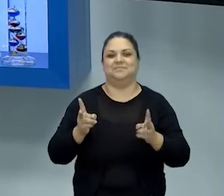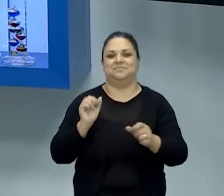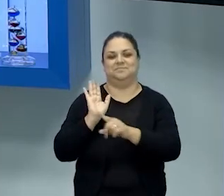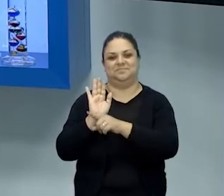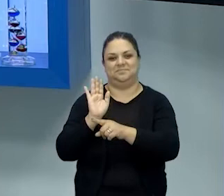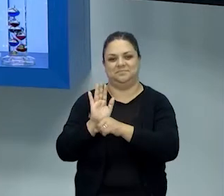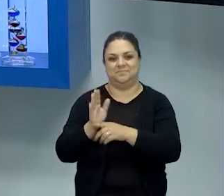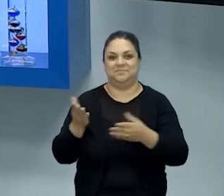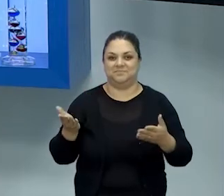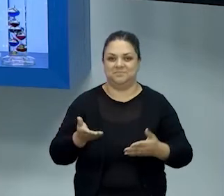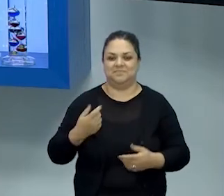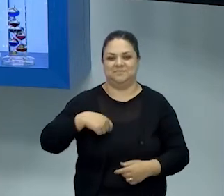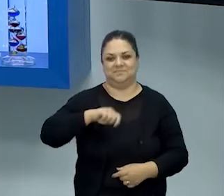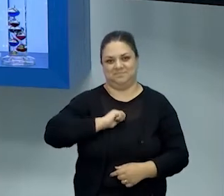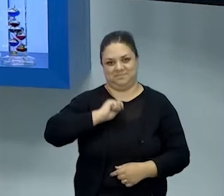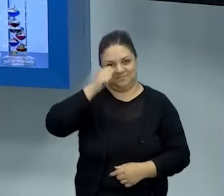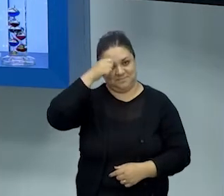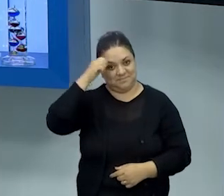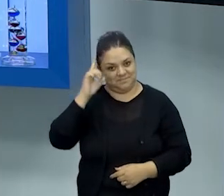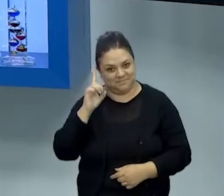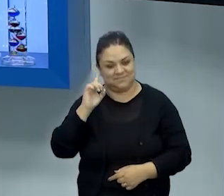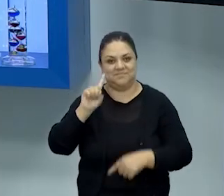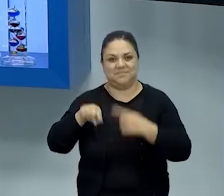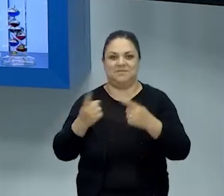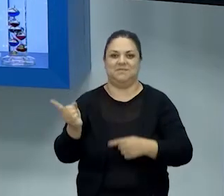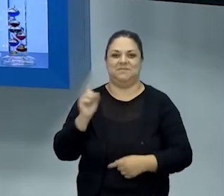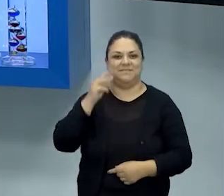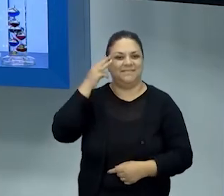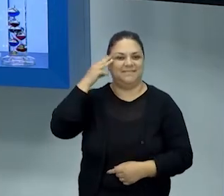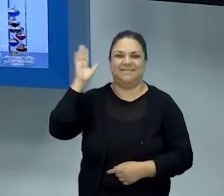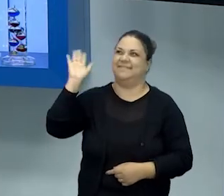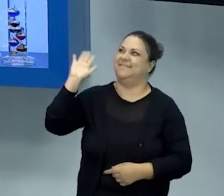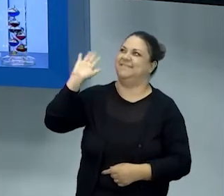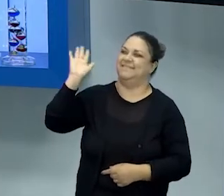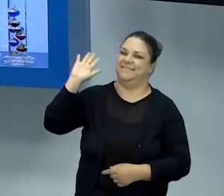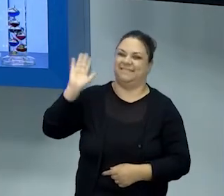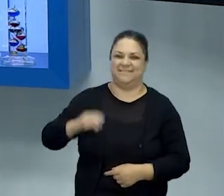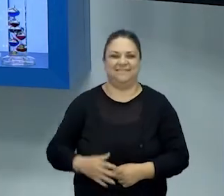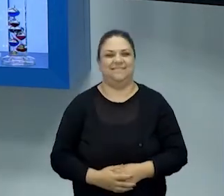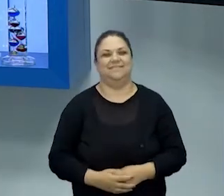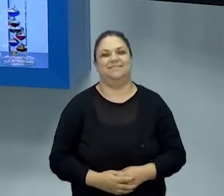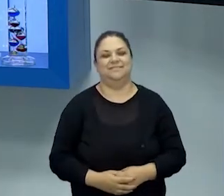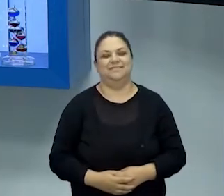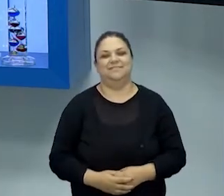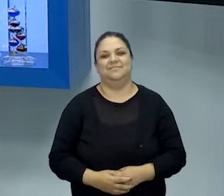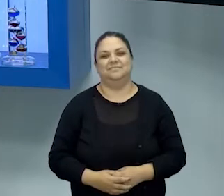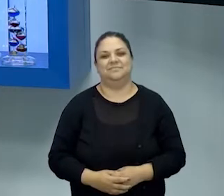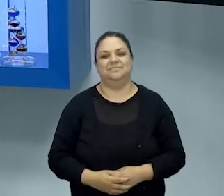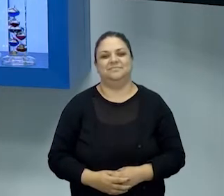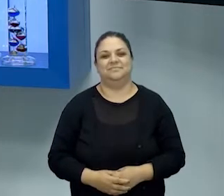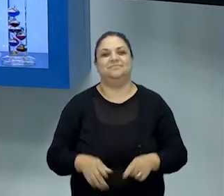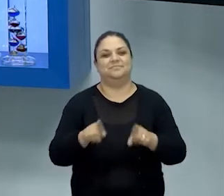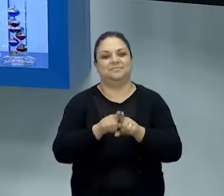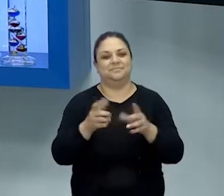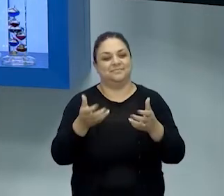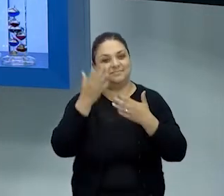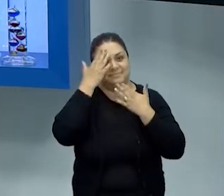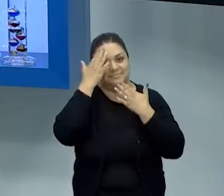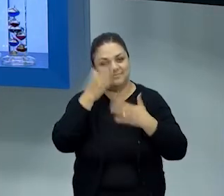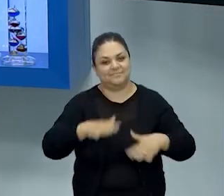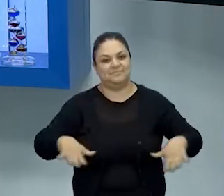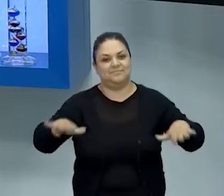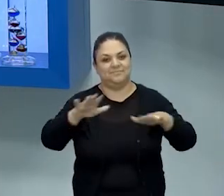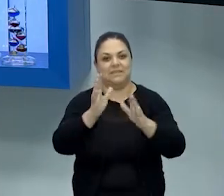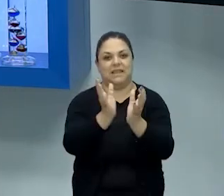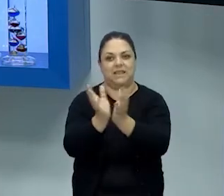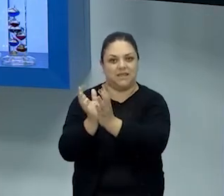aulas, né? E hoje temos a Amanda e o Laércio. Muito obrigado e sejam bem-vindos. E também quero agradecer todas as equipes